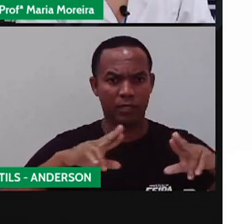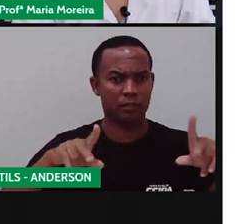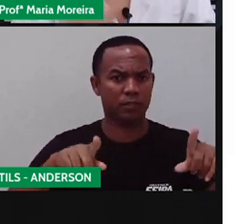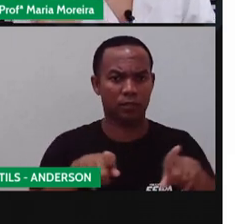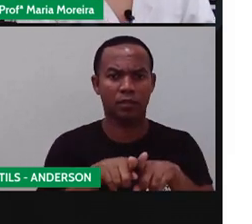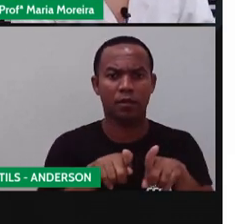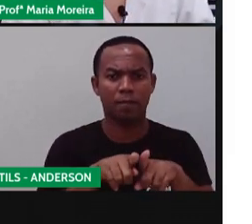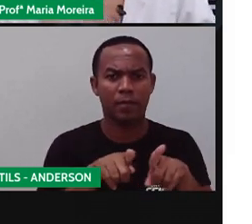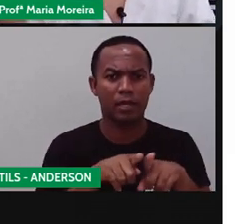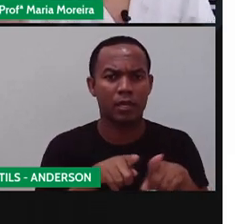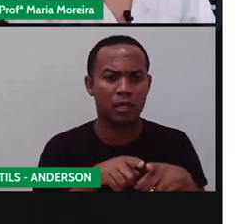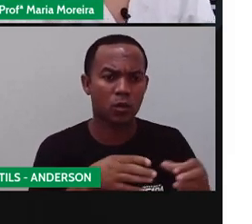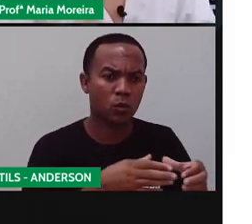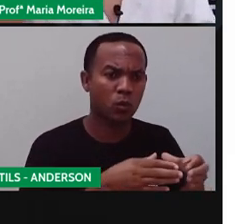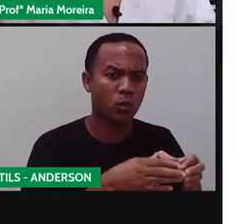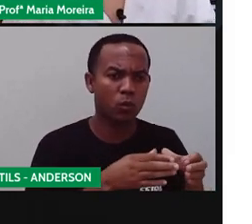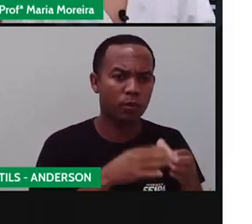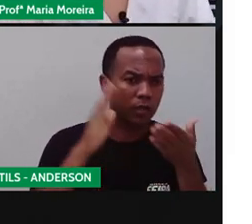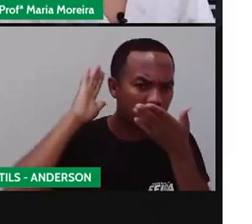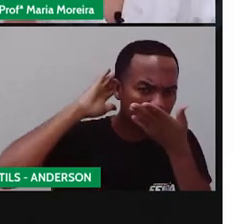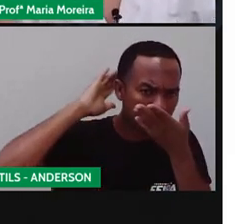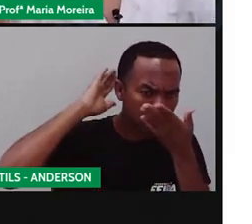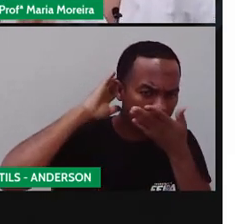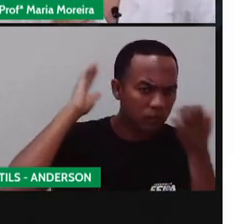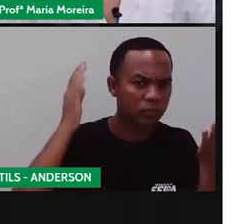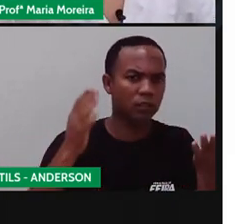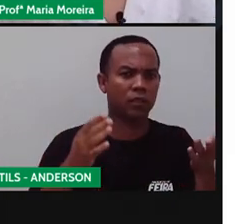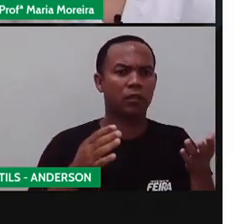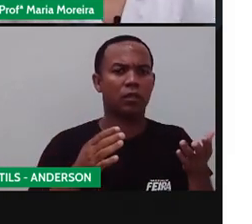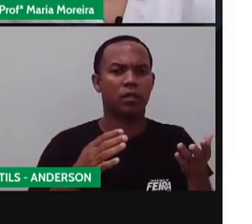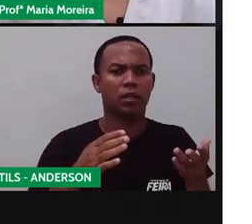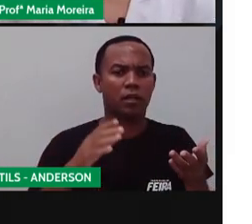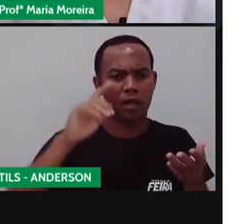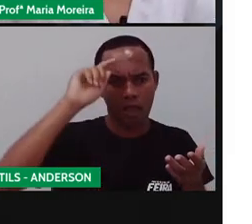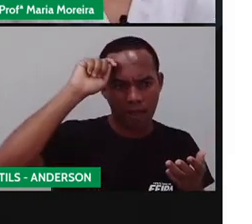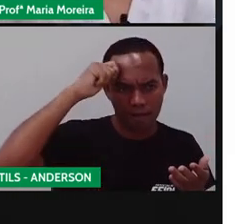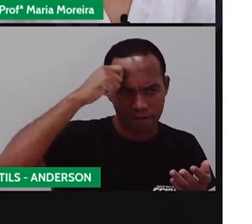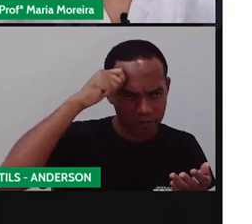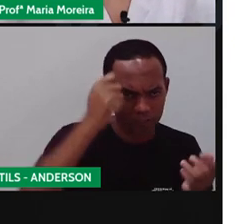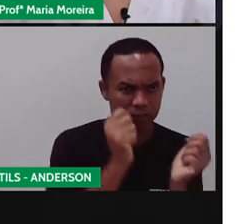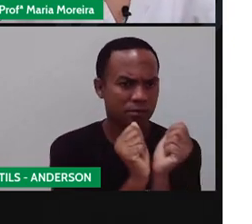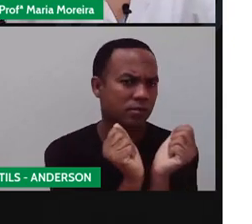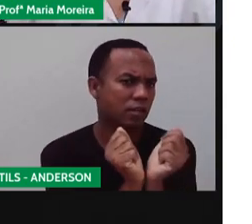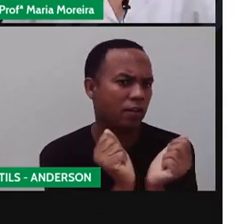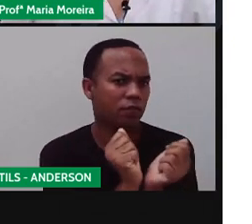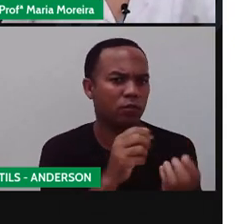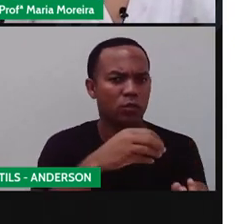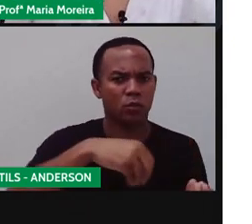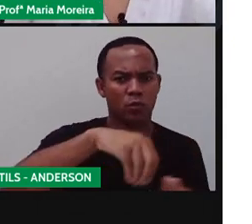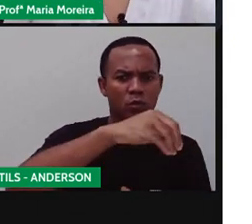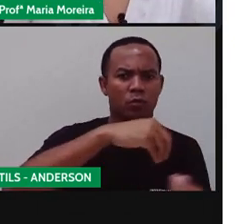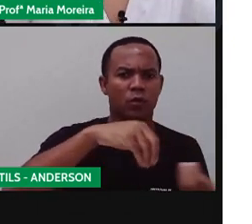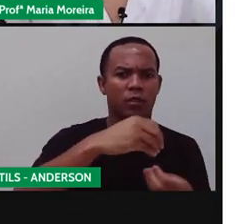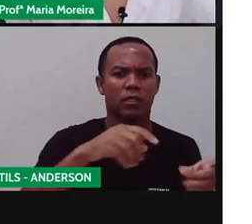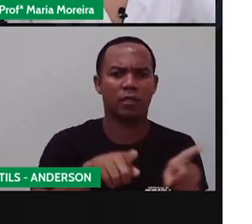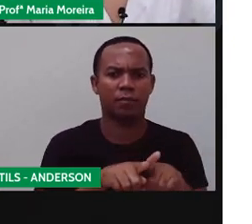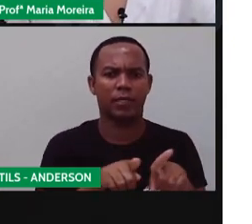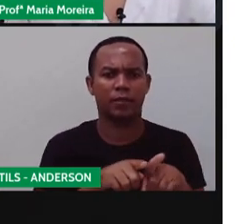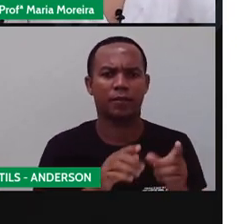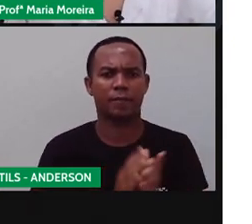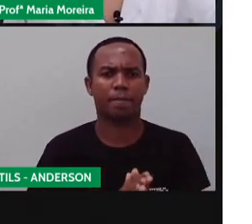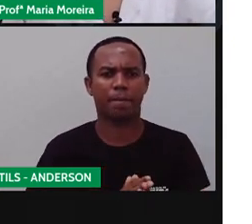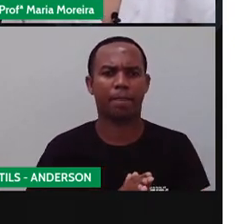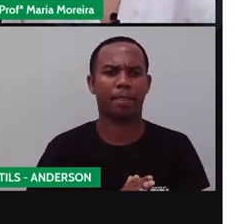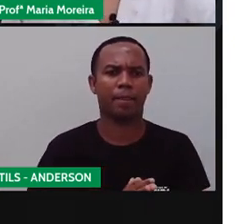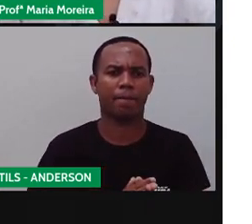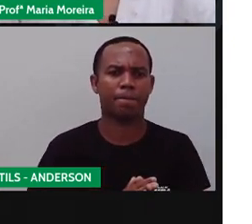a influência indígena, africana, brasileira, e surge, então, o maculelê. Em sua origem, né? Era uma